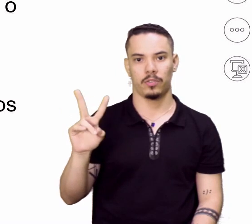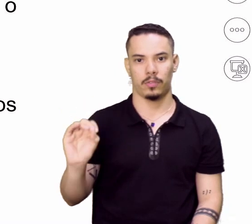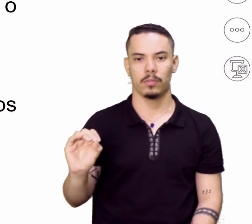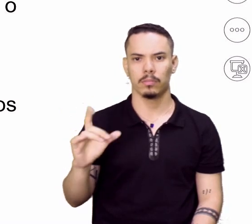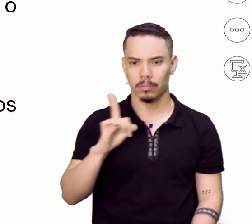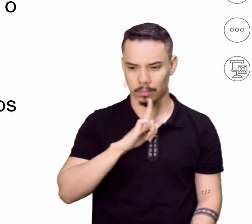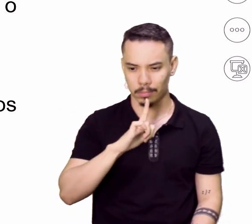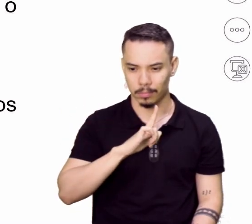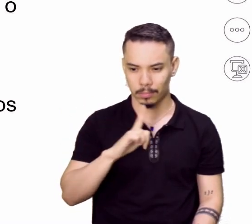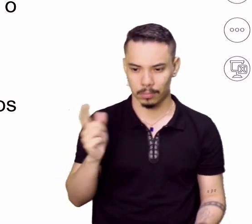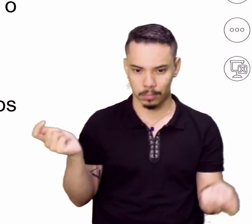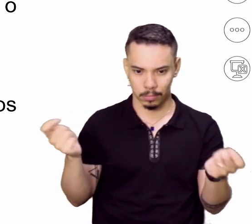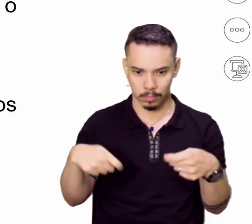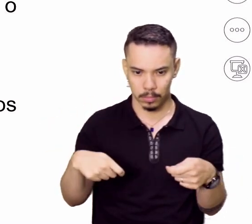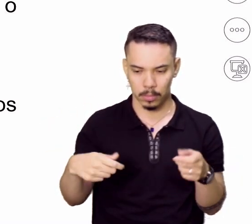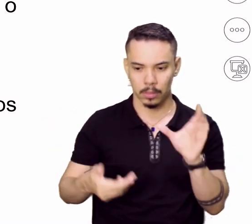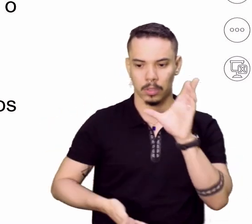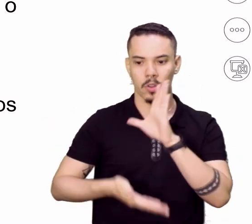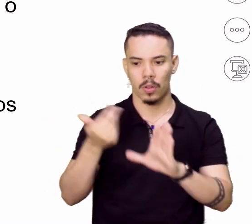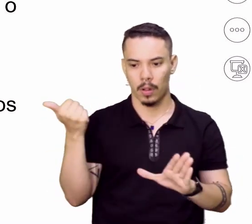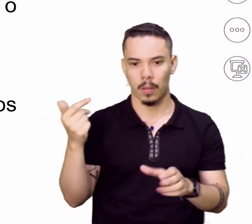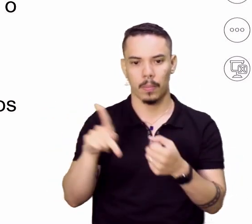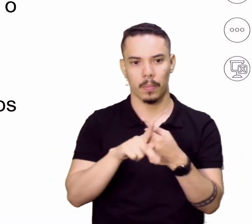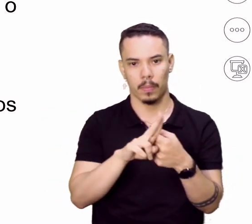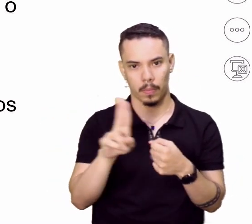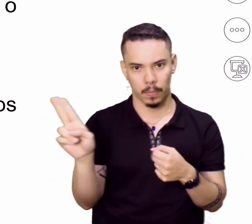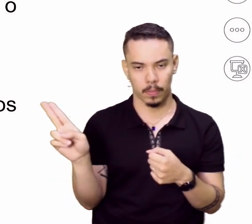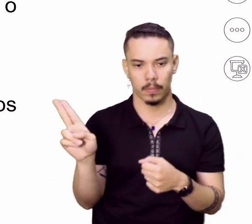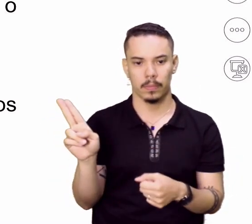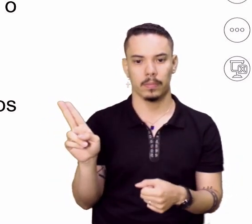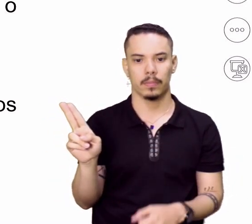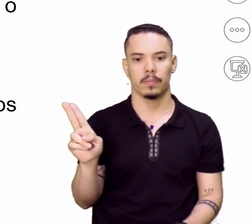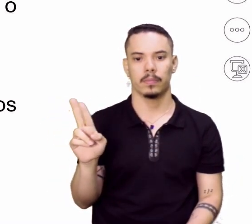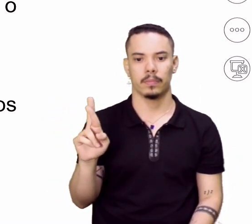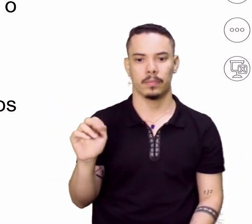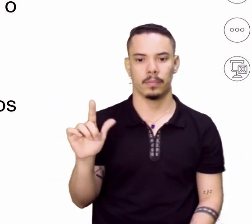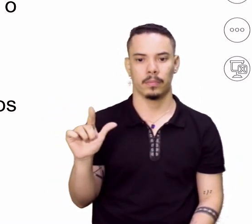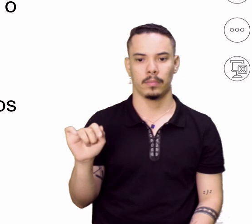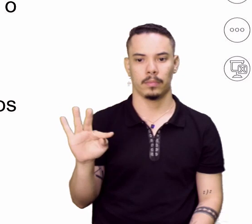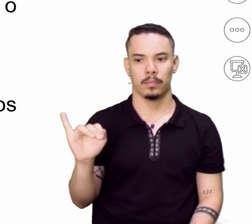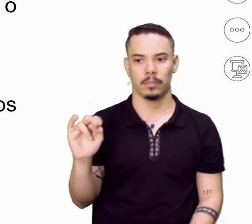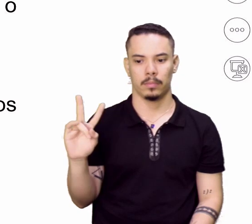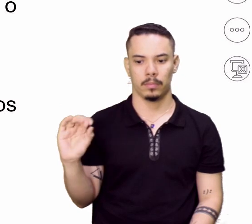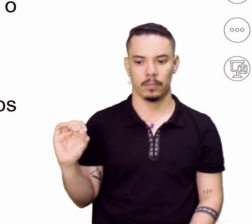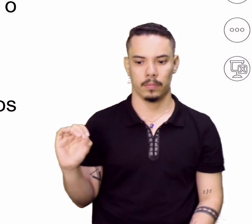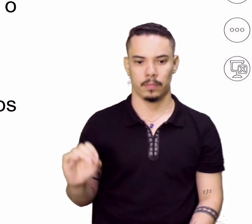opção de omitir pronomes relativos?